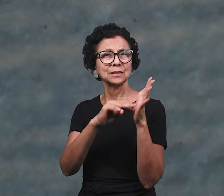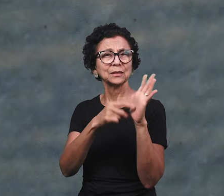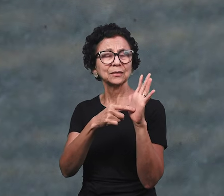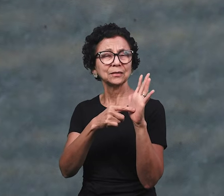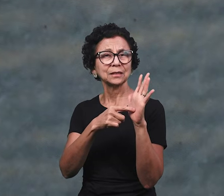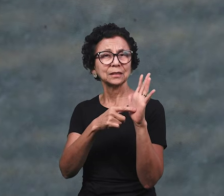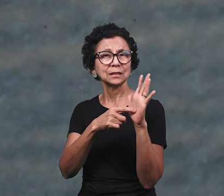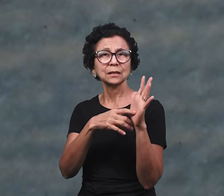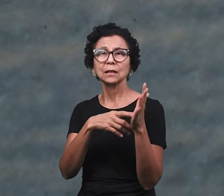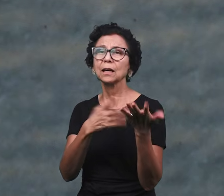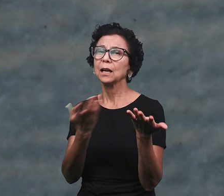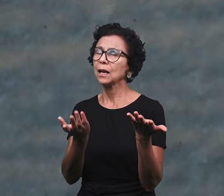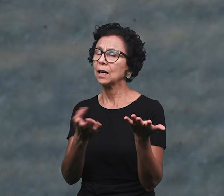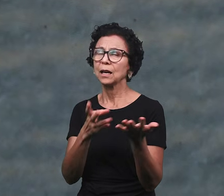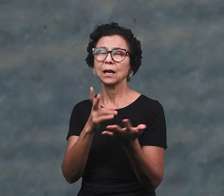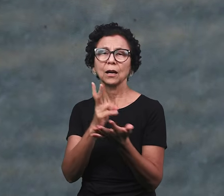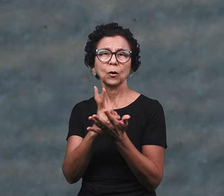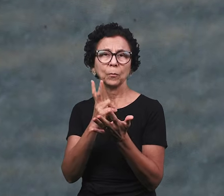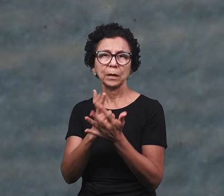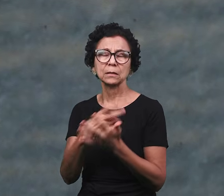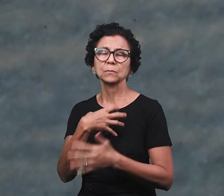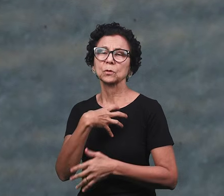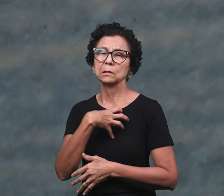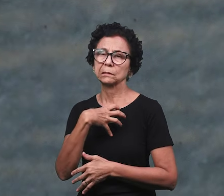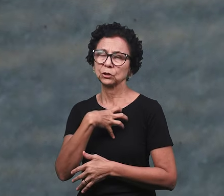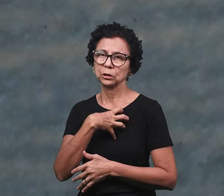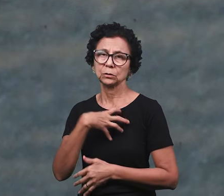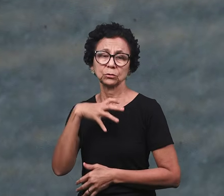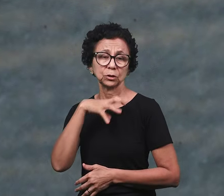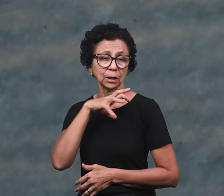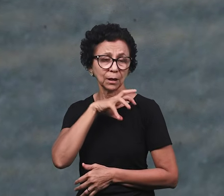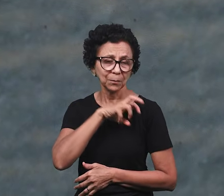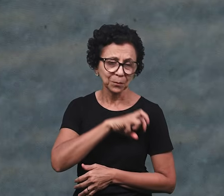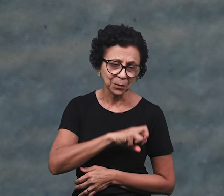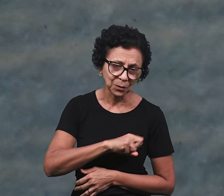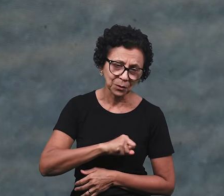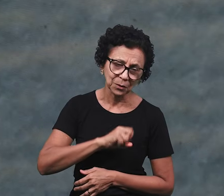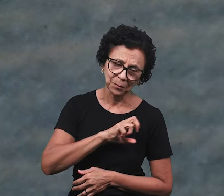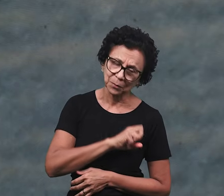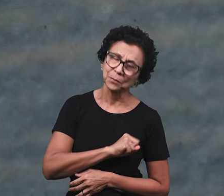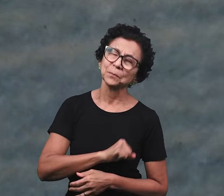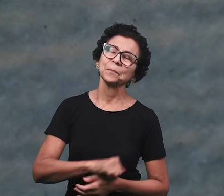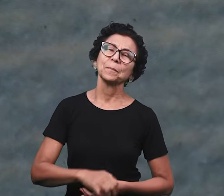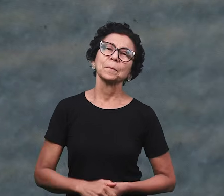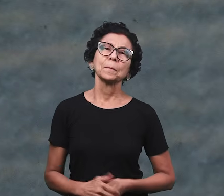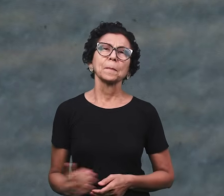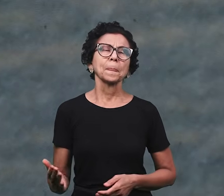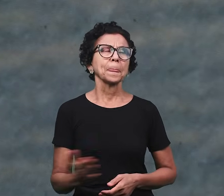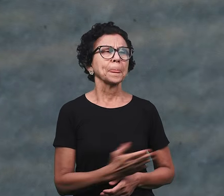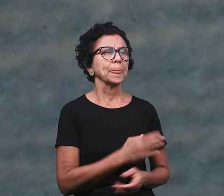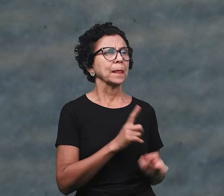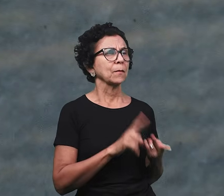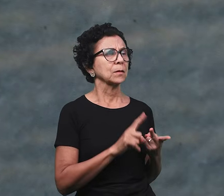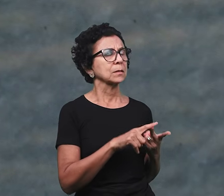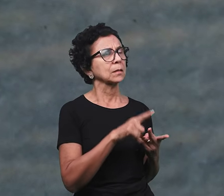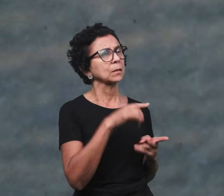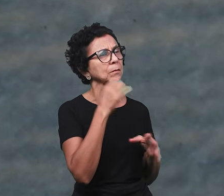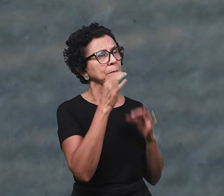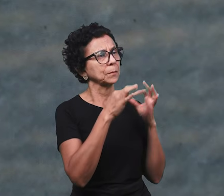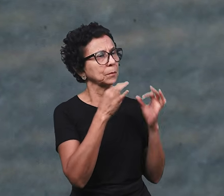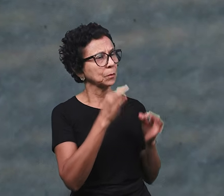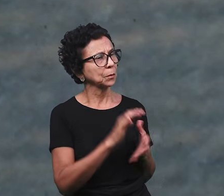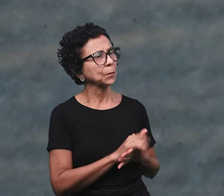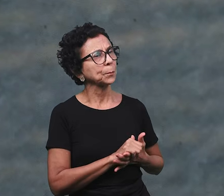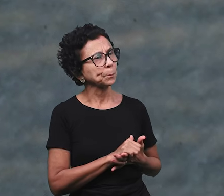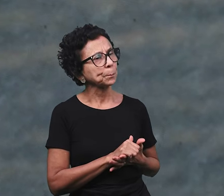mesmo sentido, tá? É a mesma direção daquilo que está na palavra. Outra coisa que você falou, que é